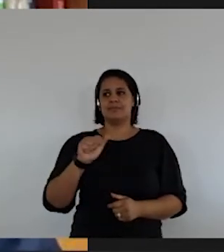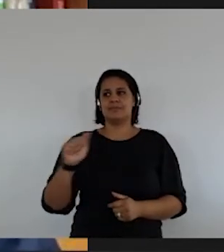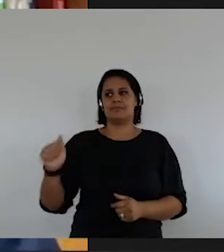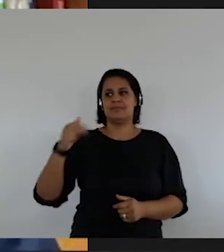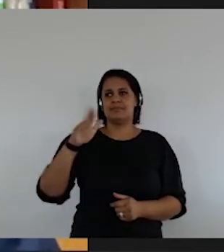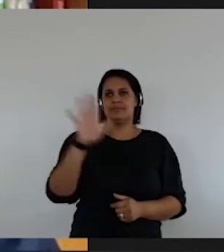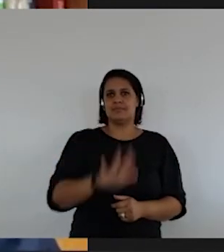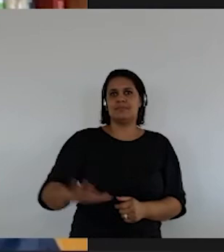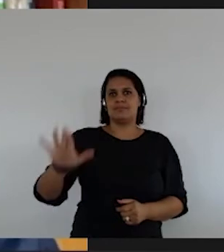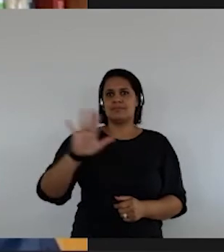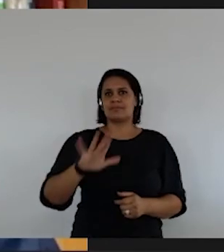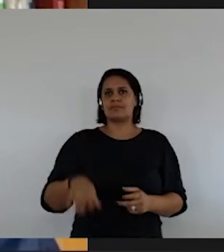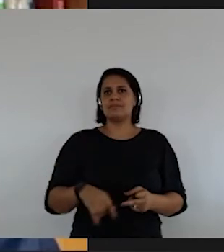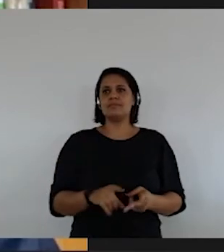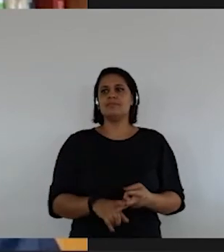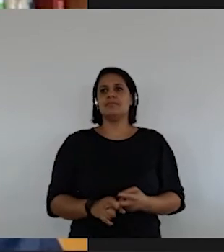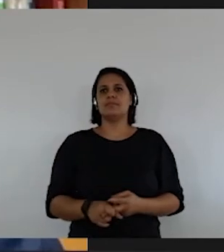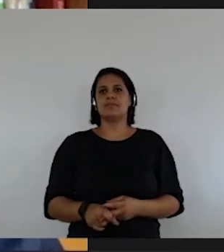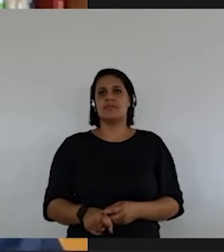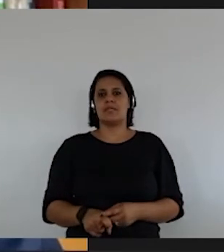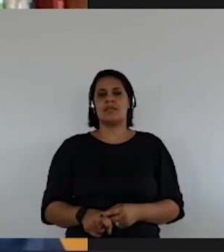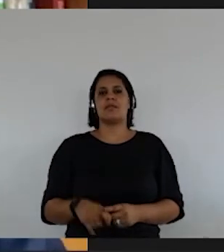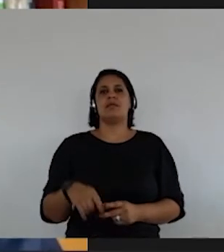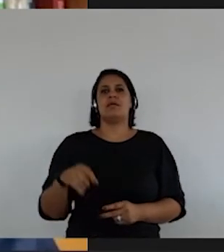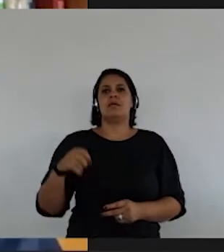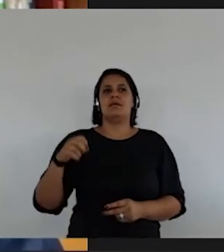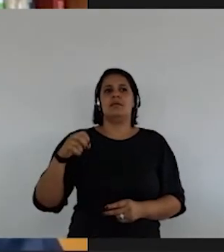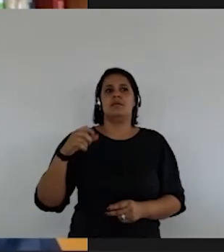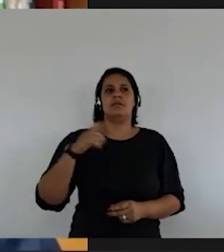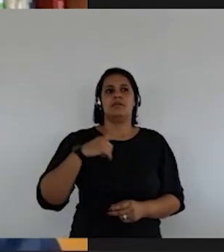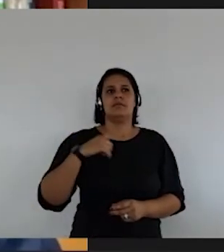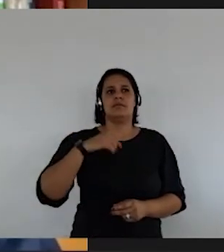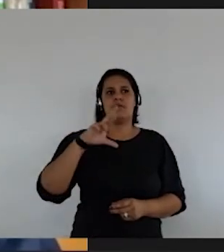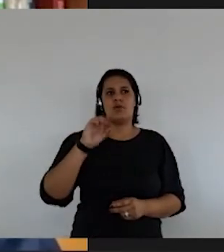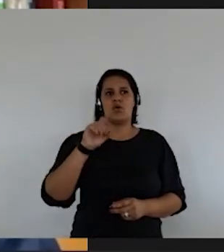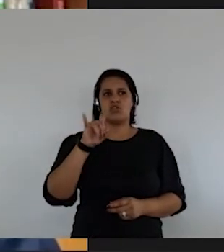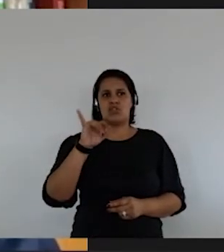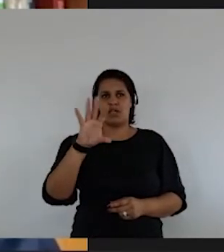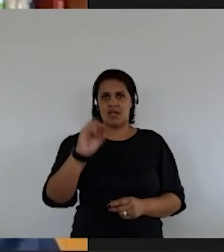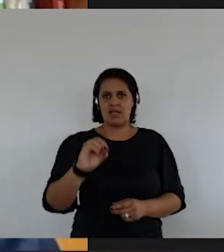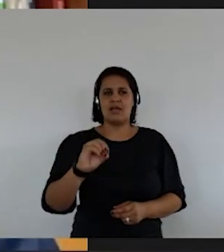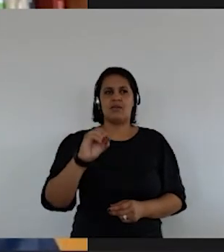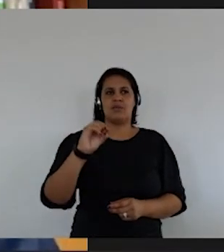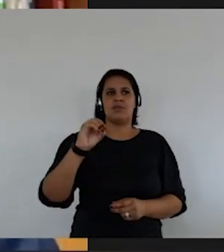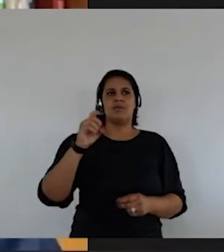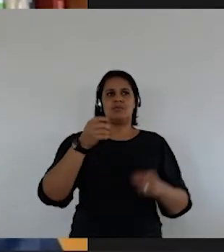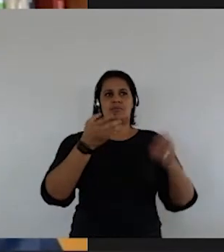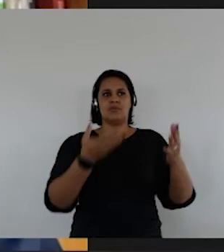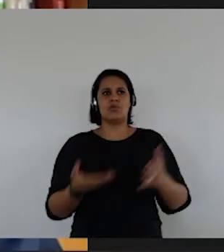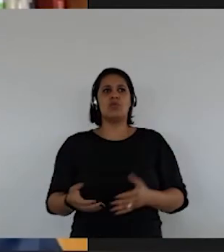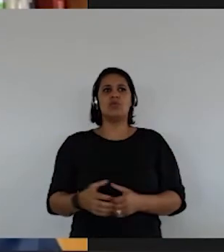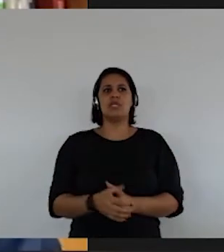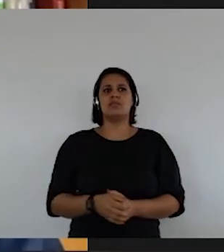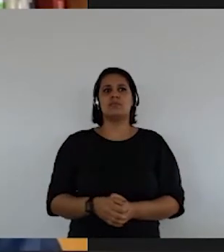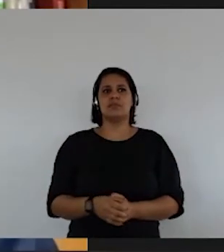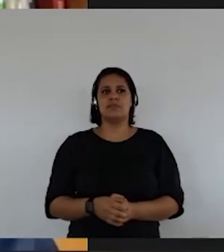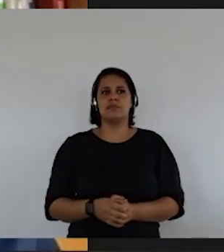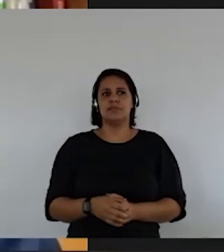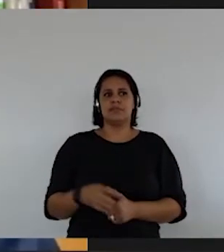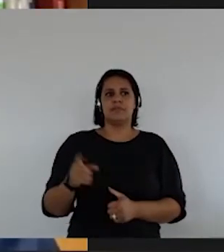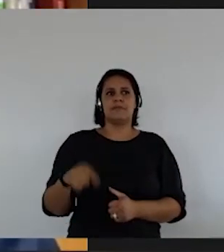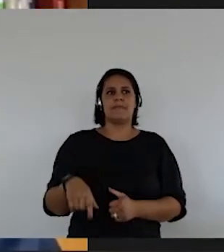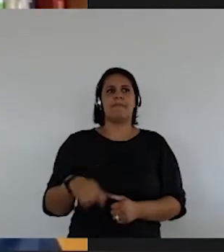nosso coordenador aqui, mediador, estimado Rogério Magnus Vieira Gonçalves, e desejar-lhes um